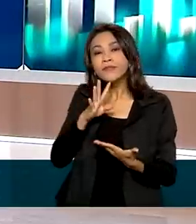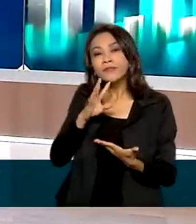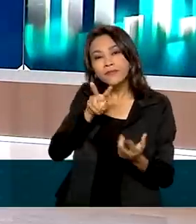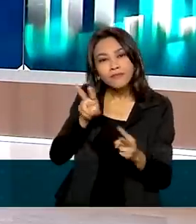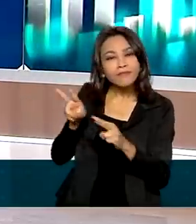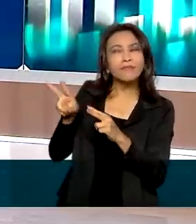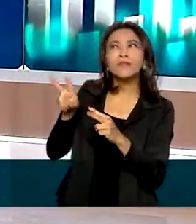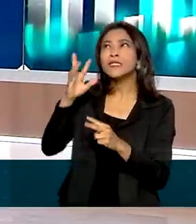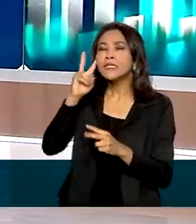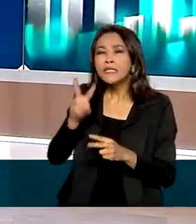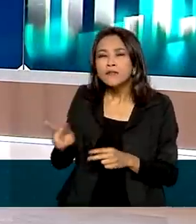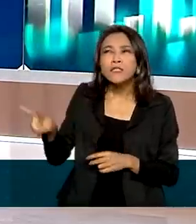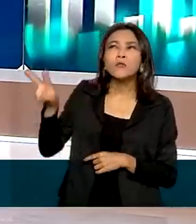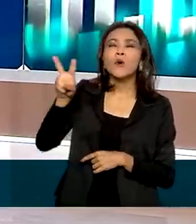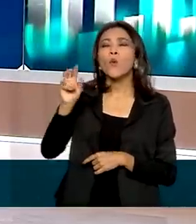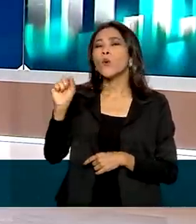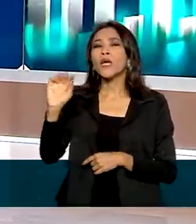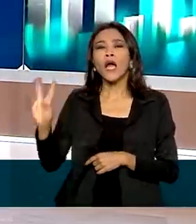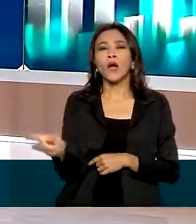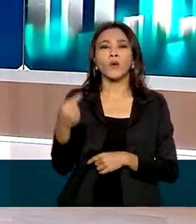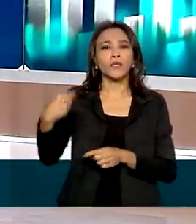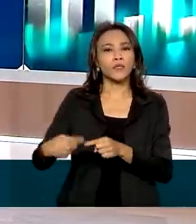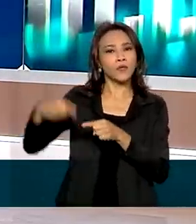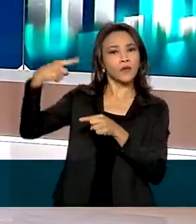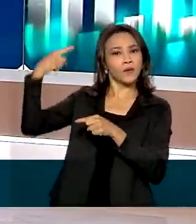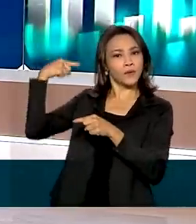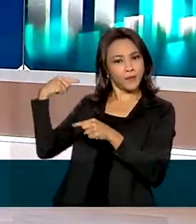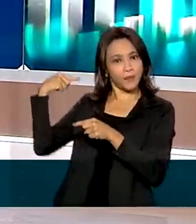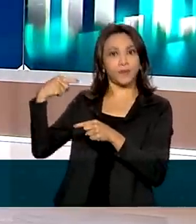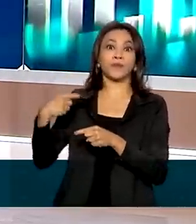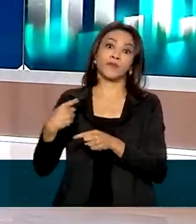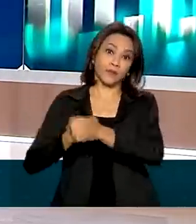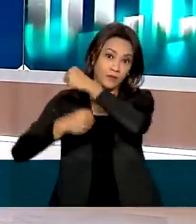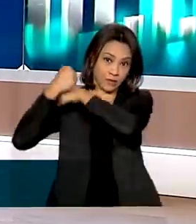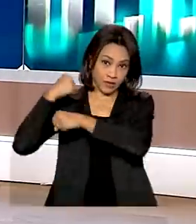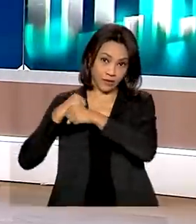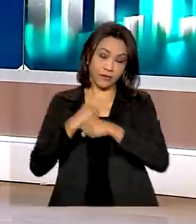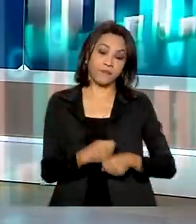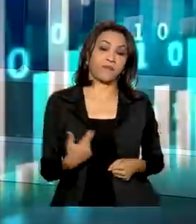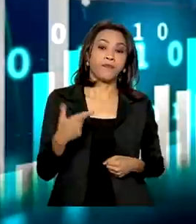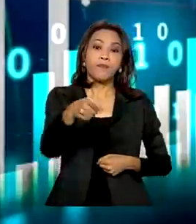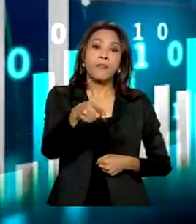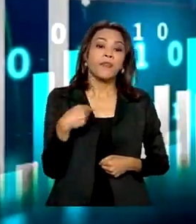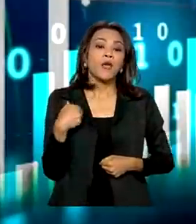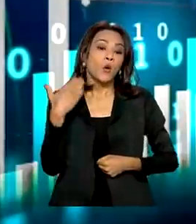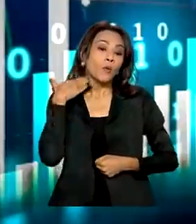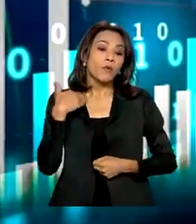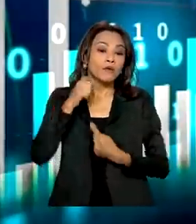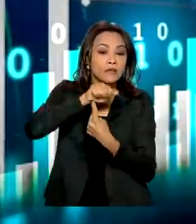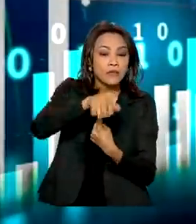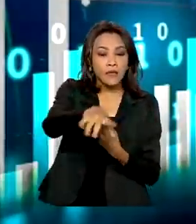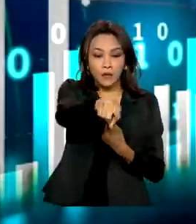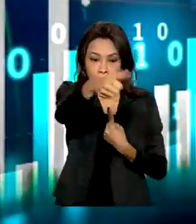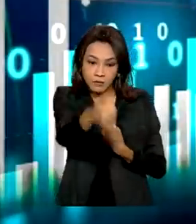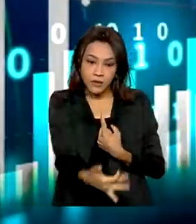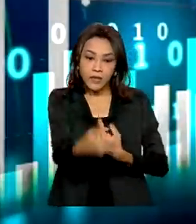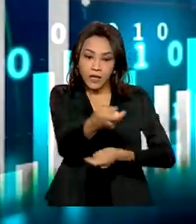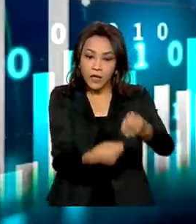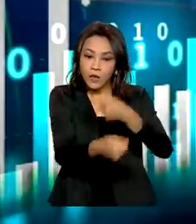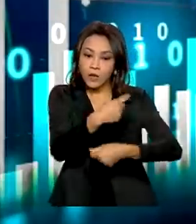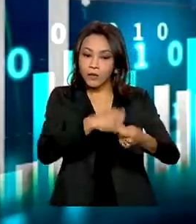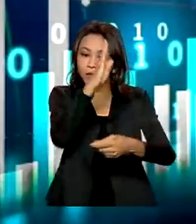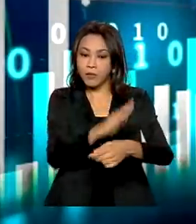telespectador, visualizar o que aconteceu, então, em 2021 com o PIB. De acordo com a estimativa do Banco Central, a economia brasileira